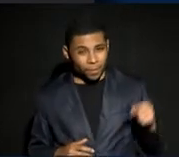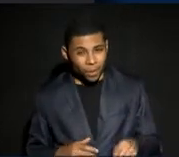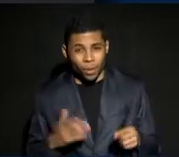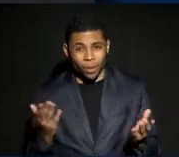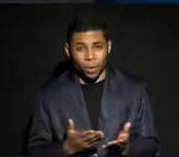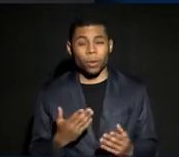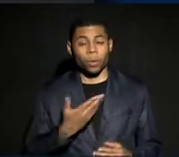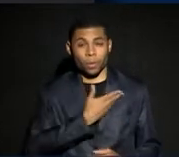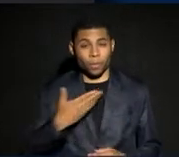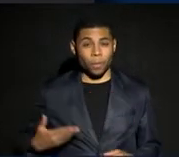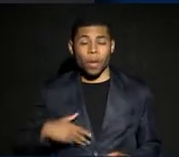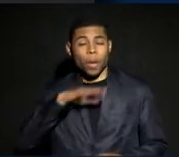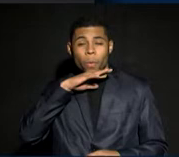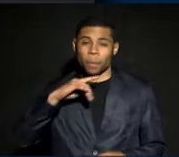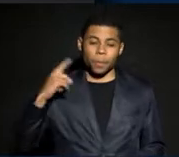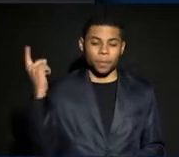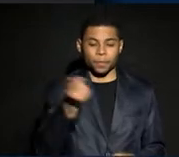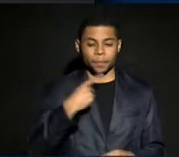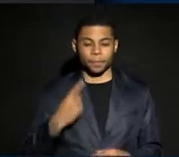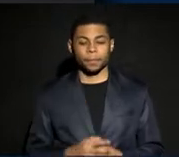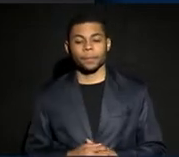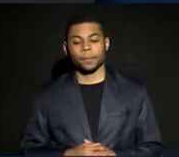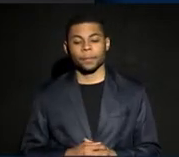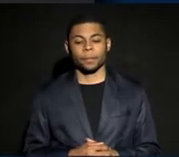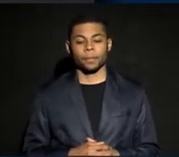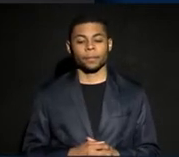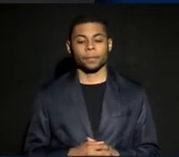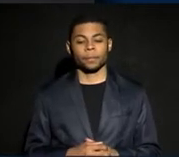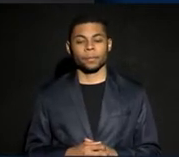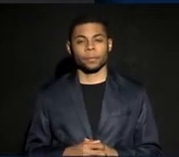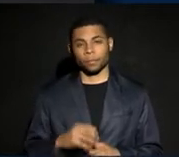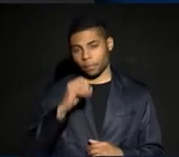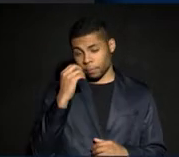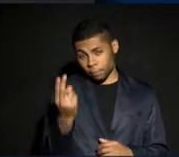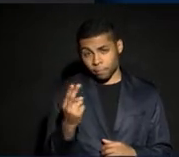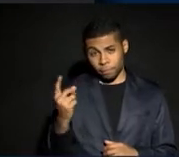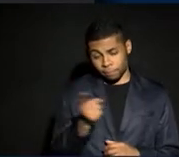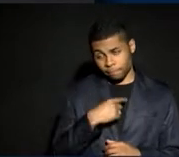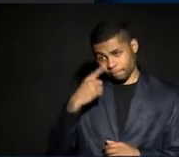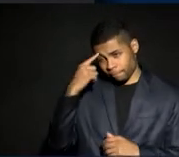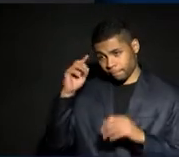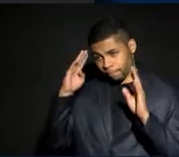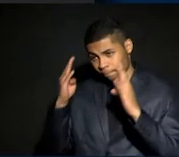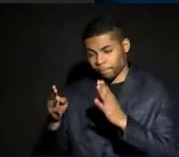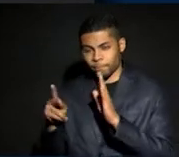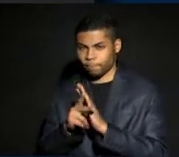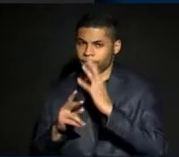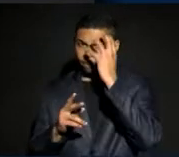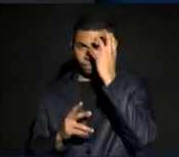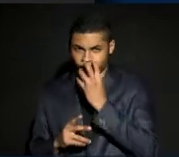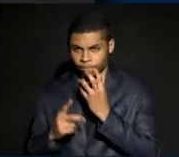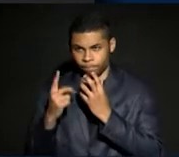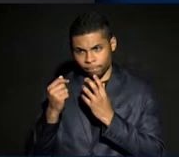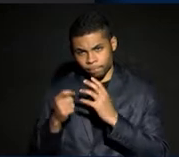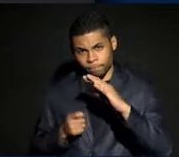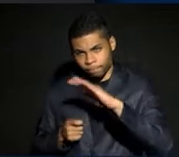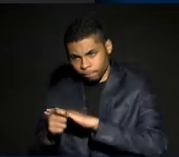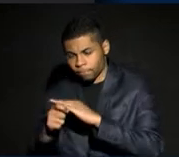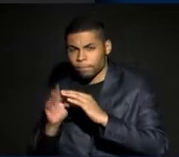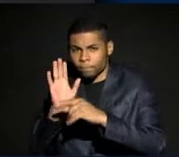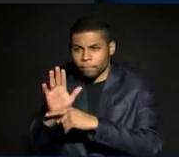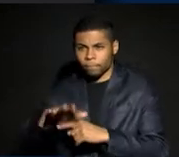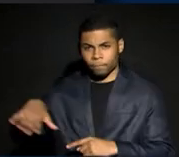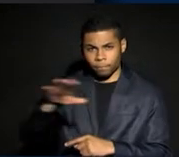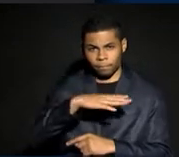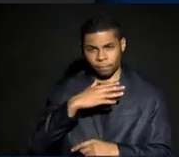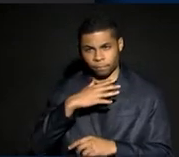é ruim para todos nós. Então, ou a gente volta a ter centralidade na seriedade do investimento público,